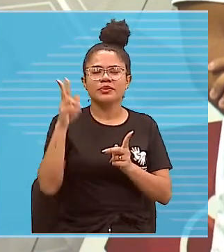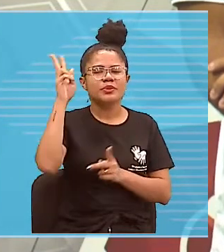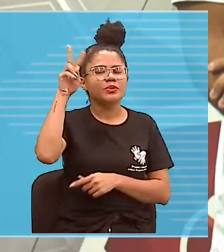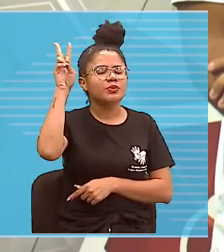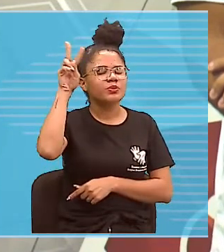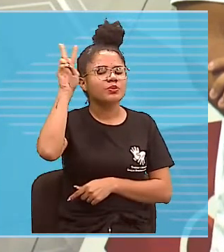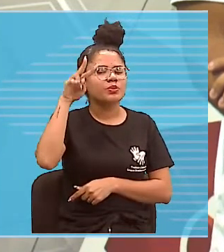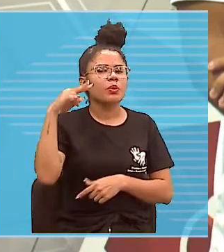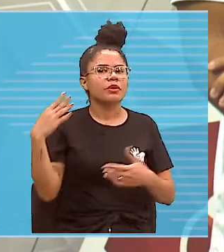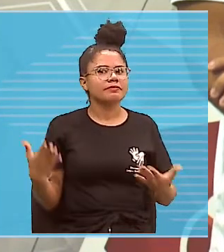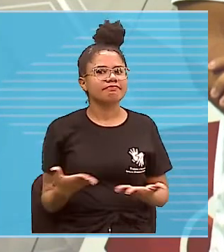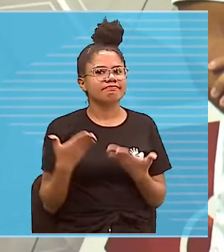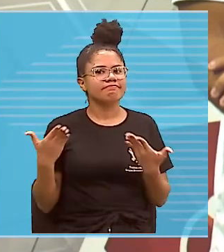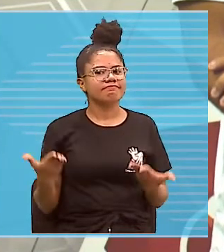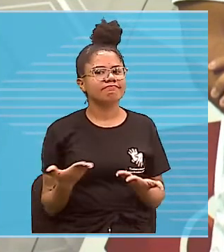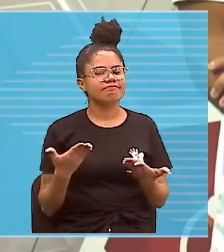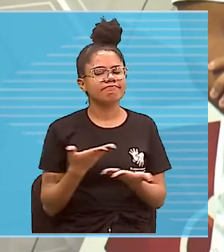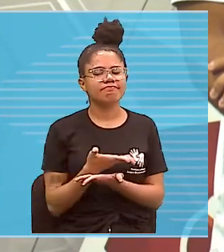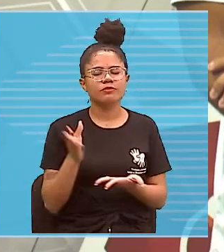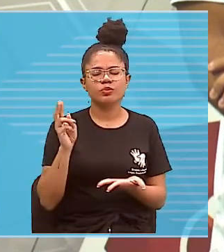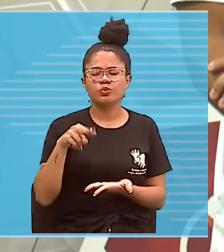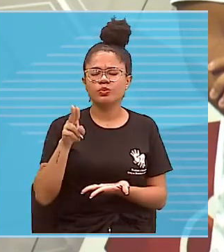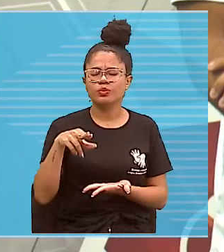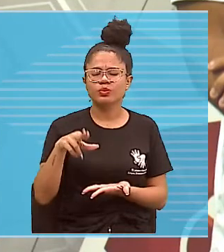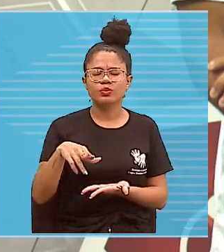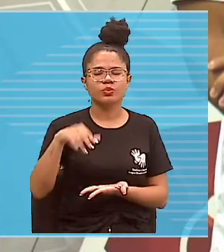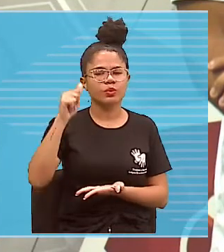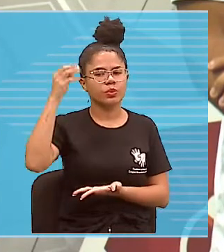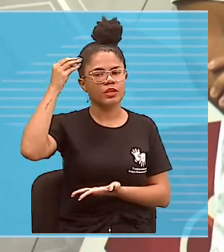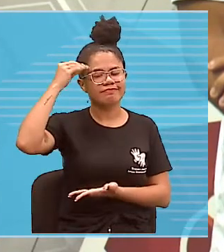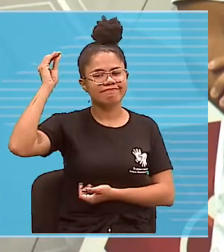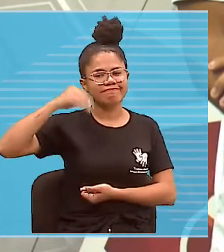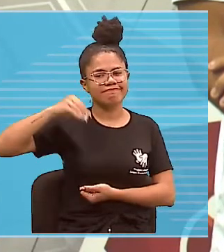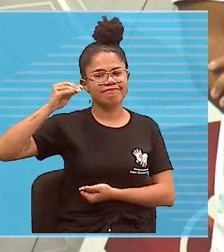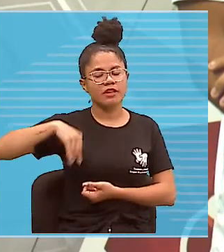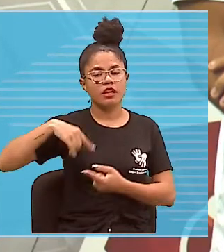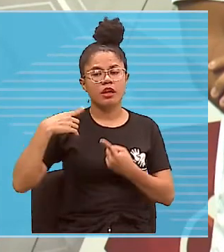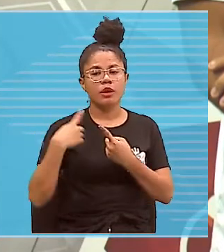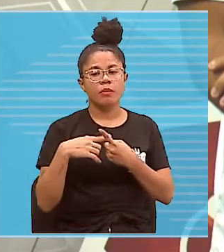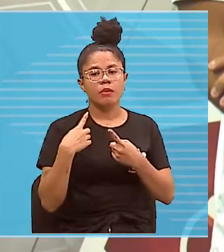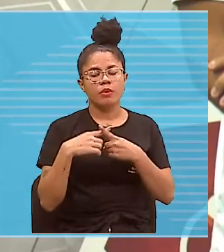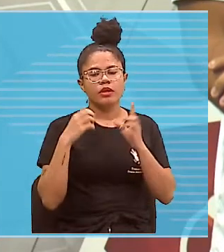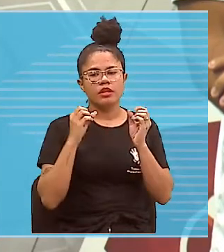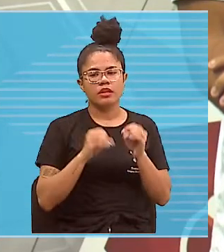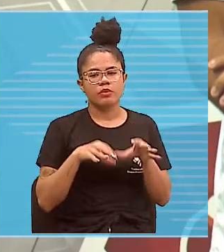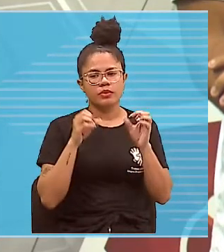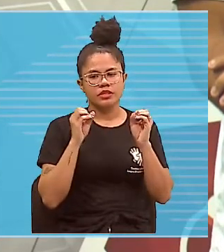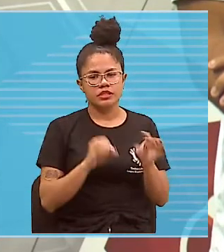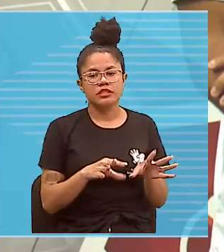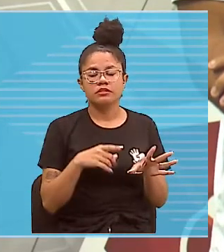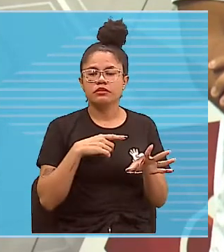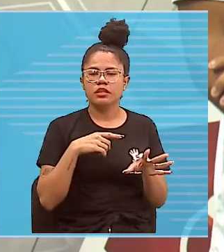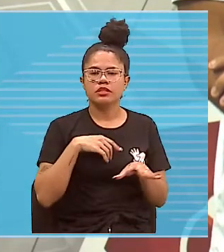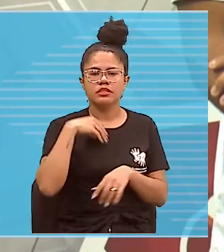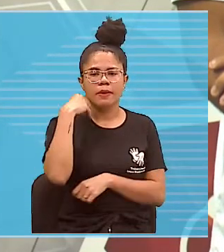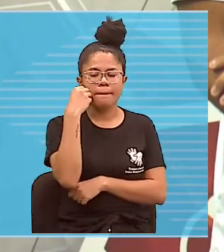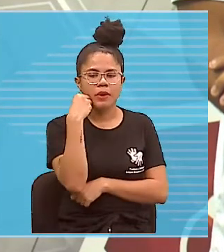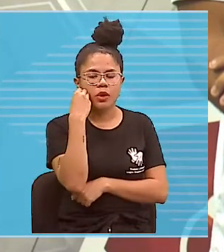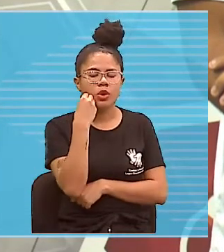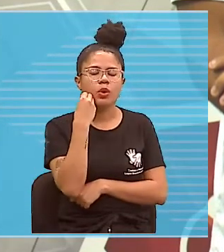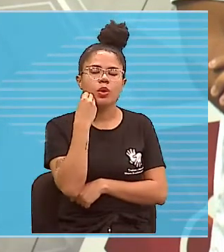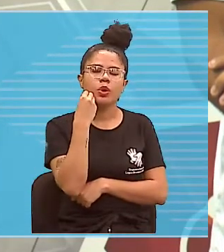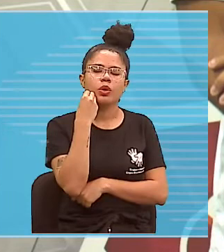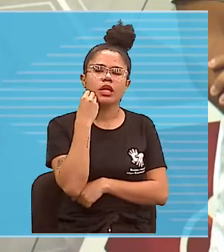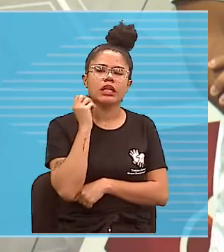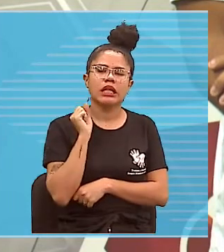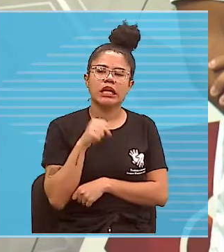desista mesmo, não desista nunca, porque o caminho da educação sempre será um caminho cheio de possibilidades. A gente fica emocionado com a sua história e com a sua